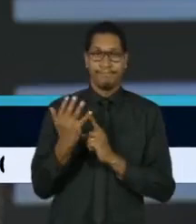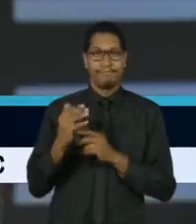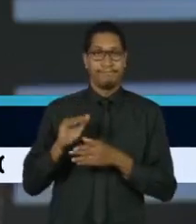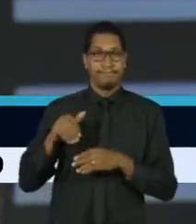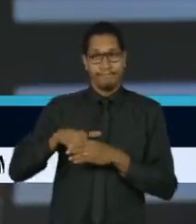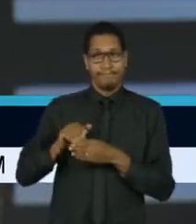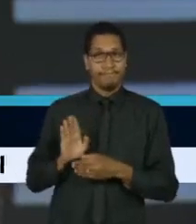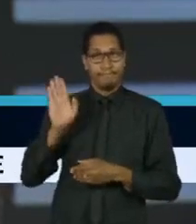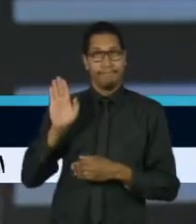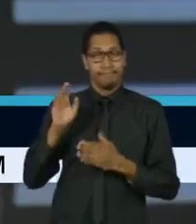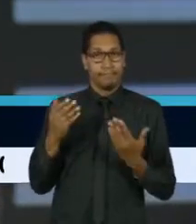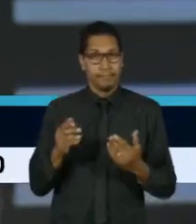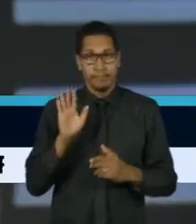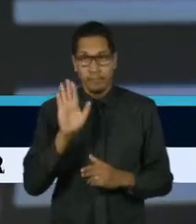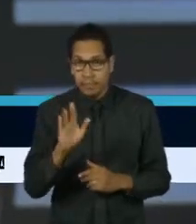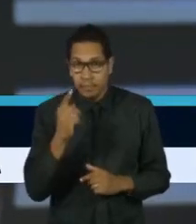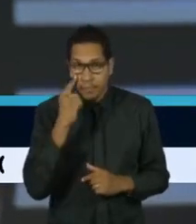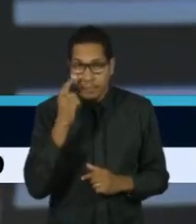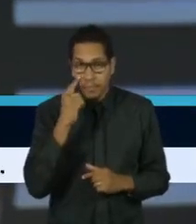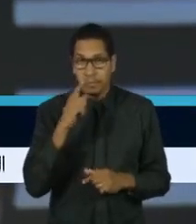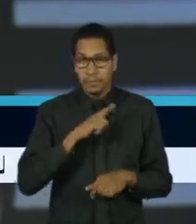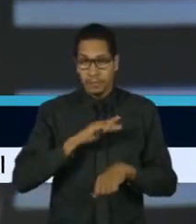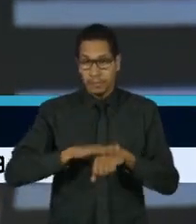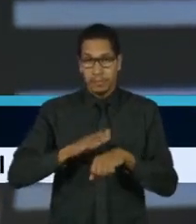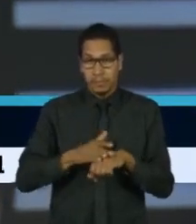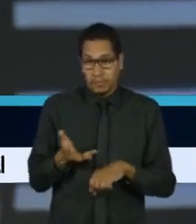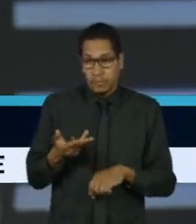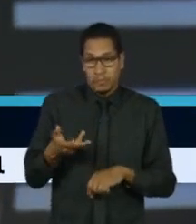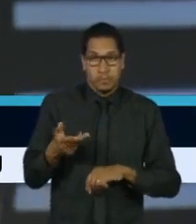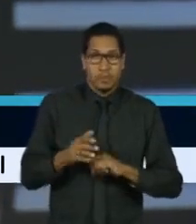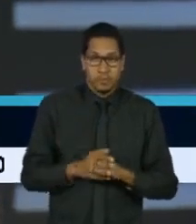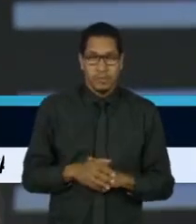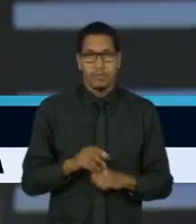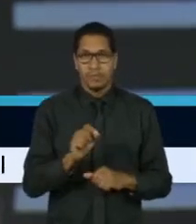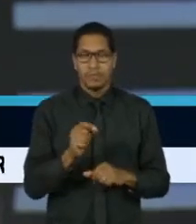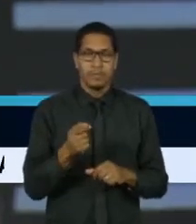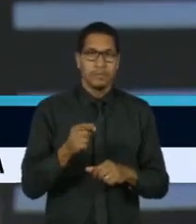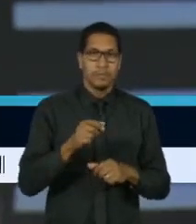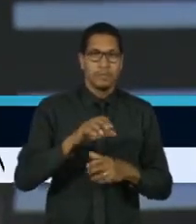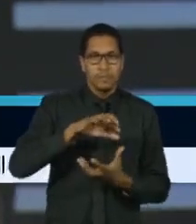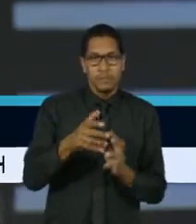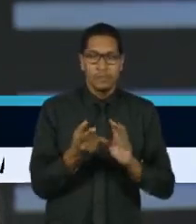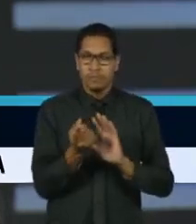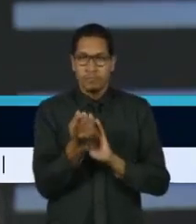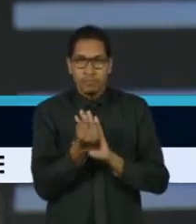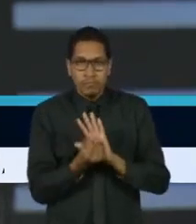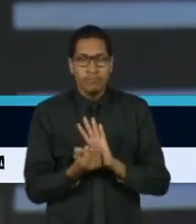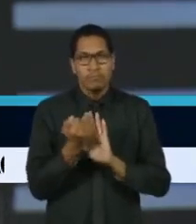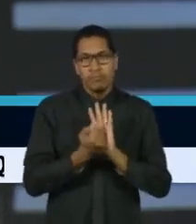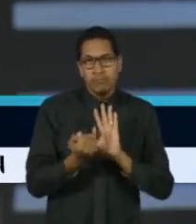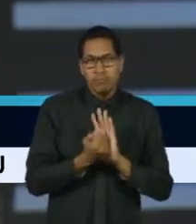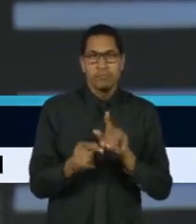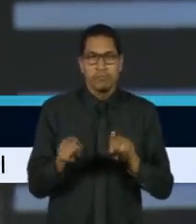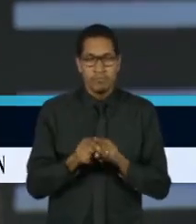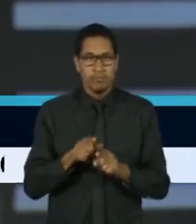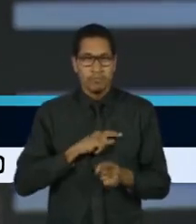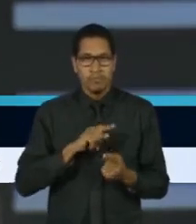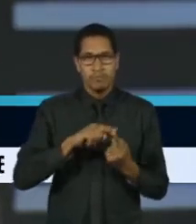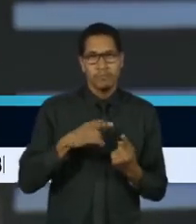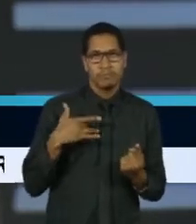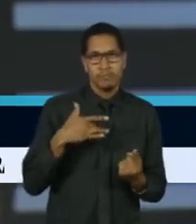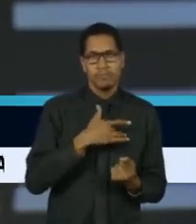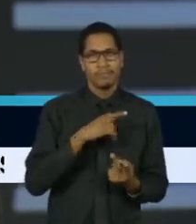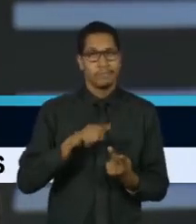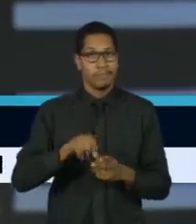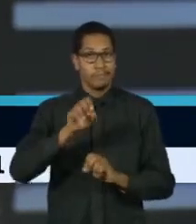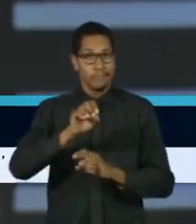até as eleições. O fato é que uma reforma tributária, mexendo em ICMS, investimento de saúde, educação,